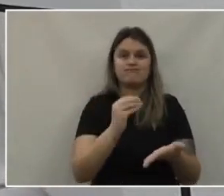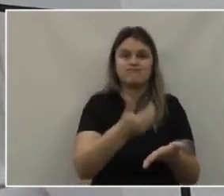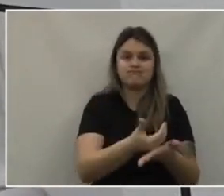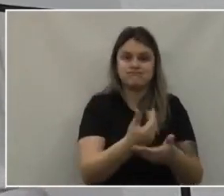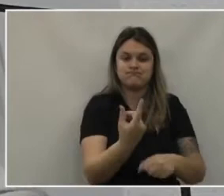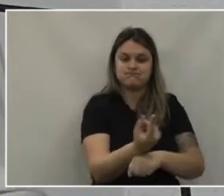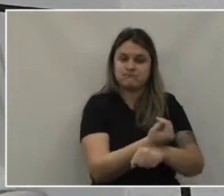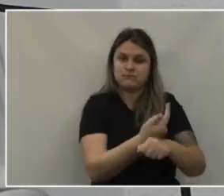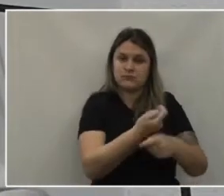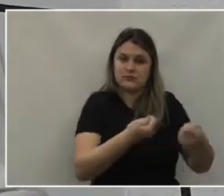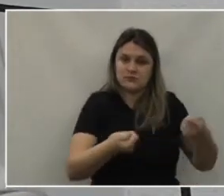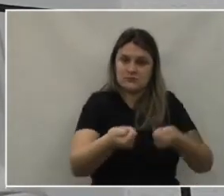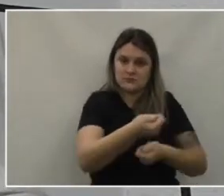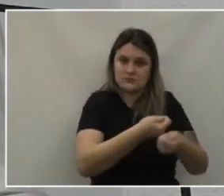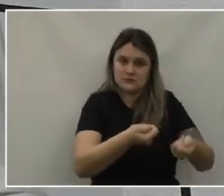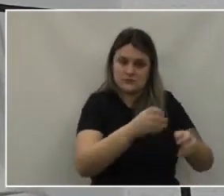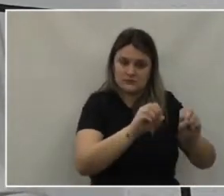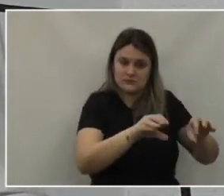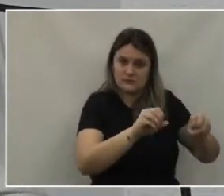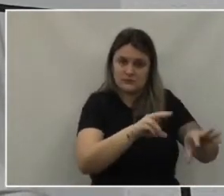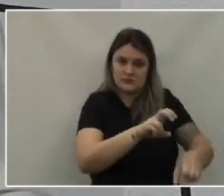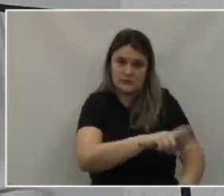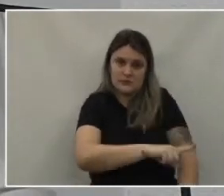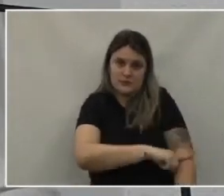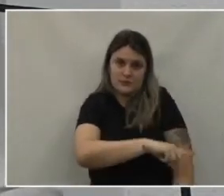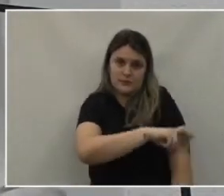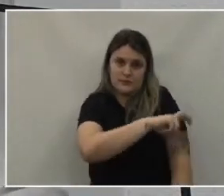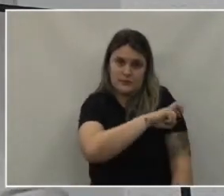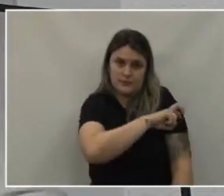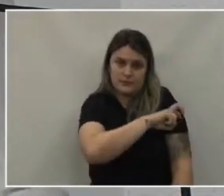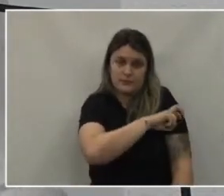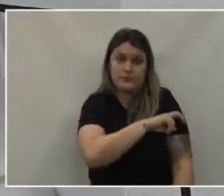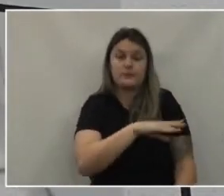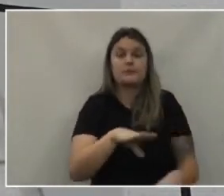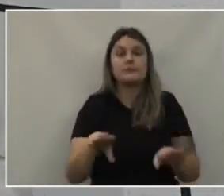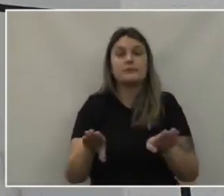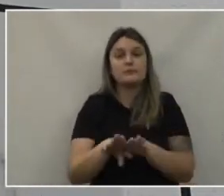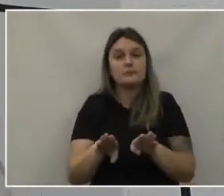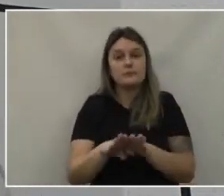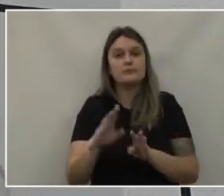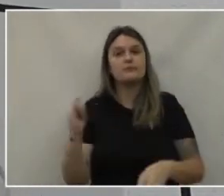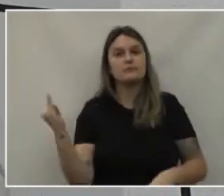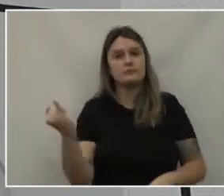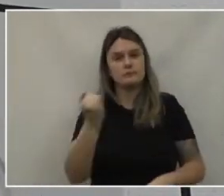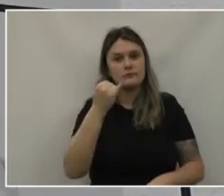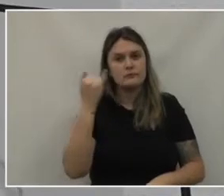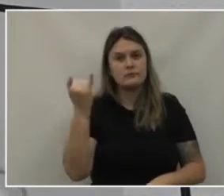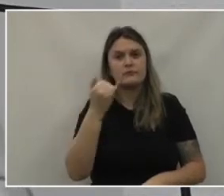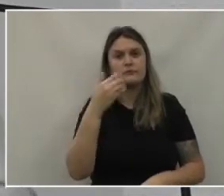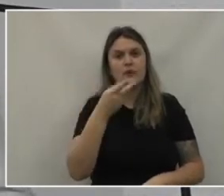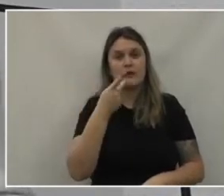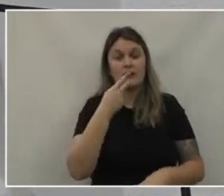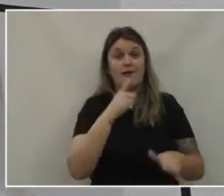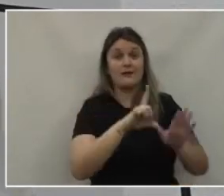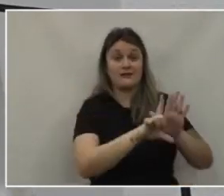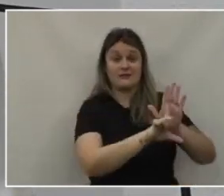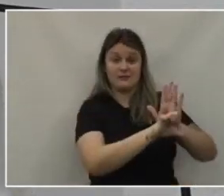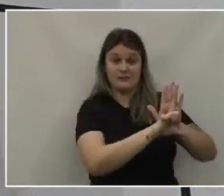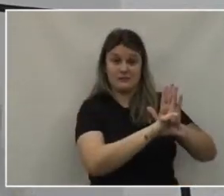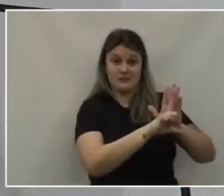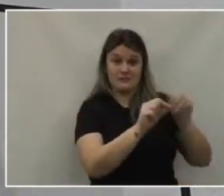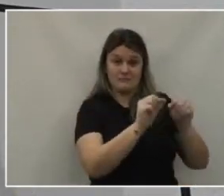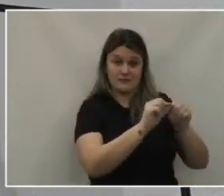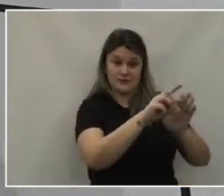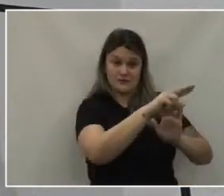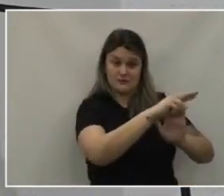para a manutenção da educação básica. Também é importante destacar que a legislação que